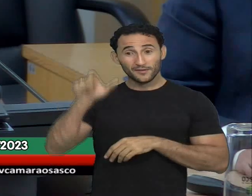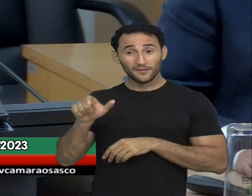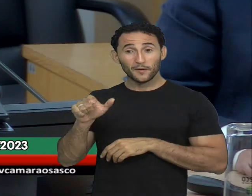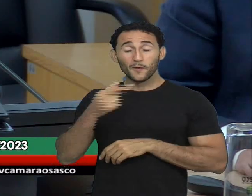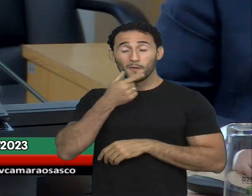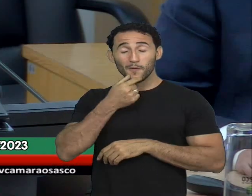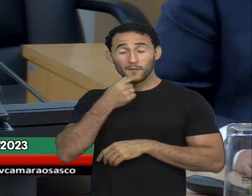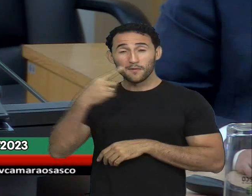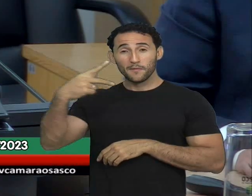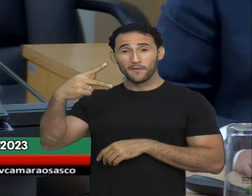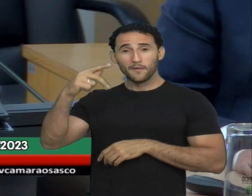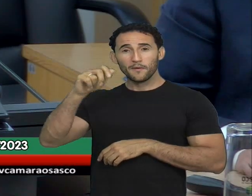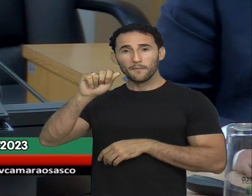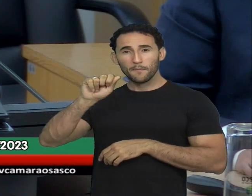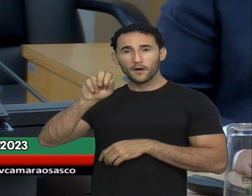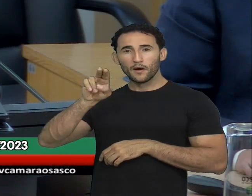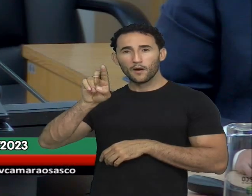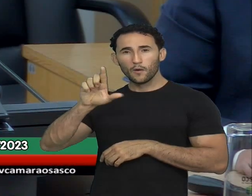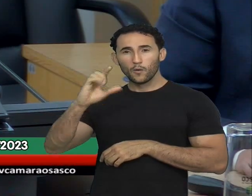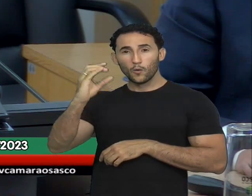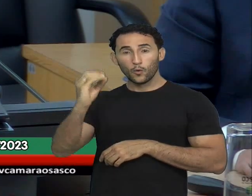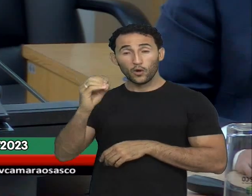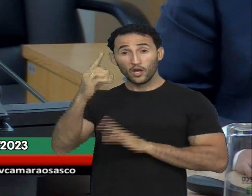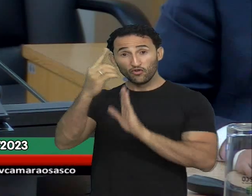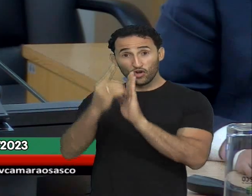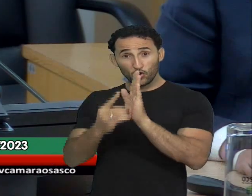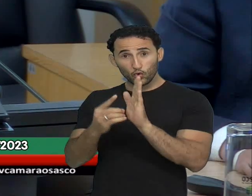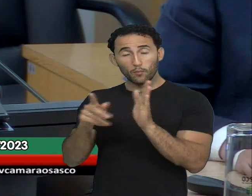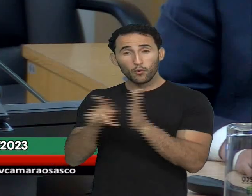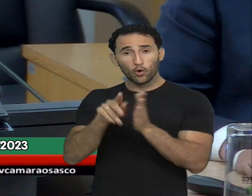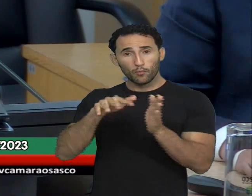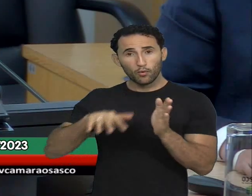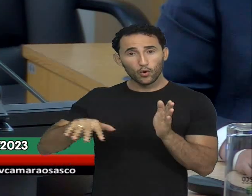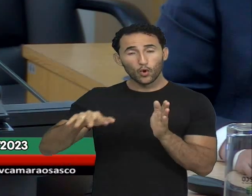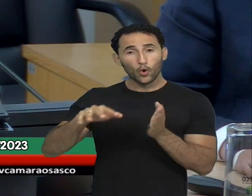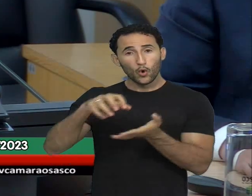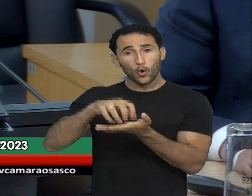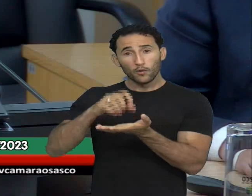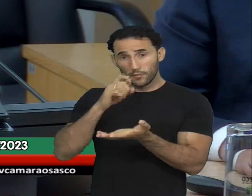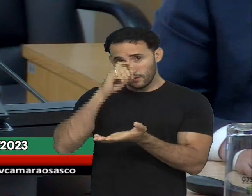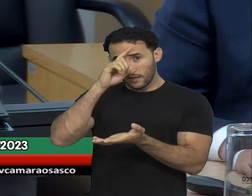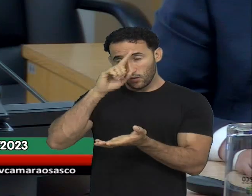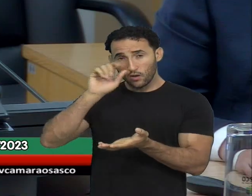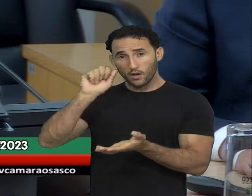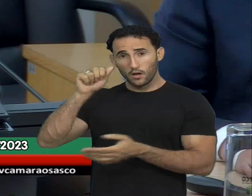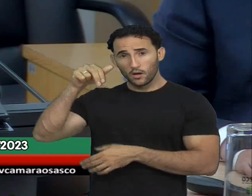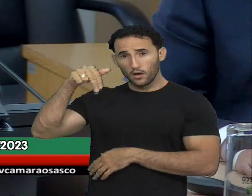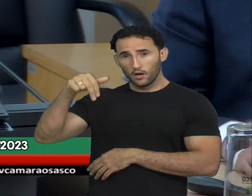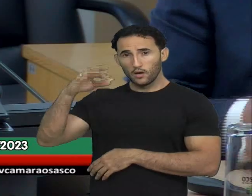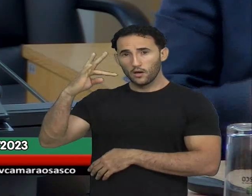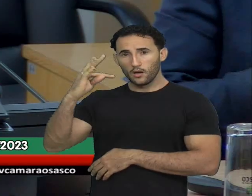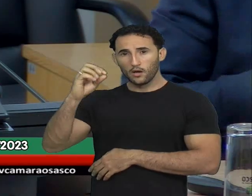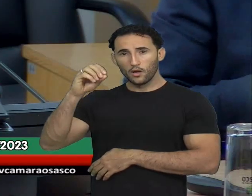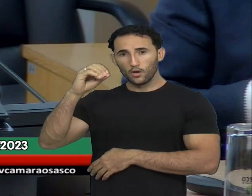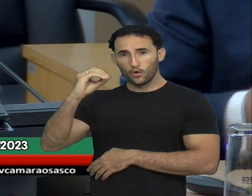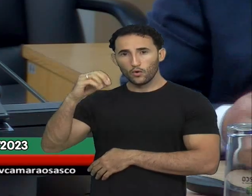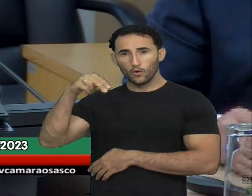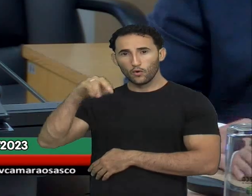conosco hoje, do Hospital Giglio, Antônio Giglio, está aqui presente conosco hoje também.